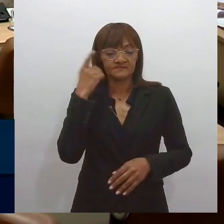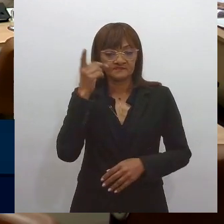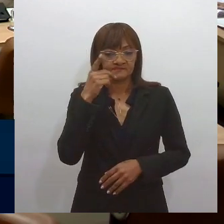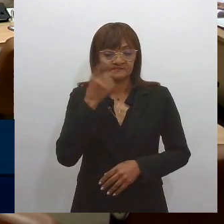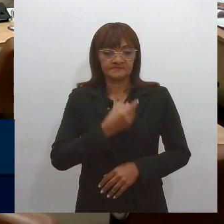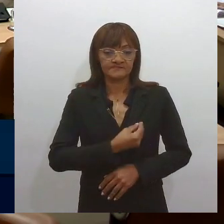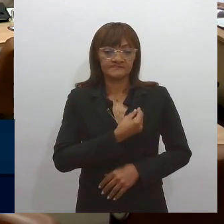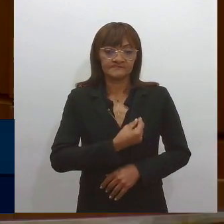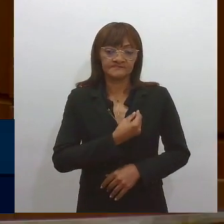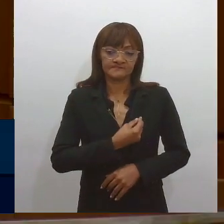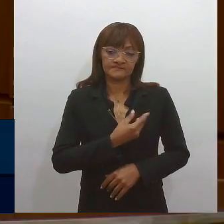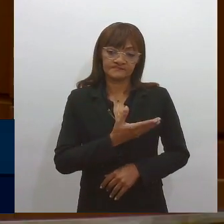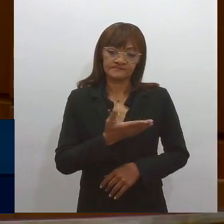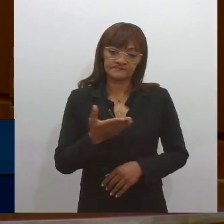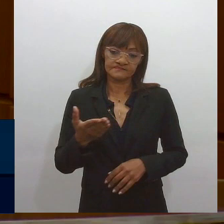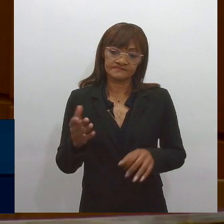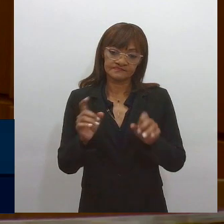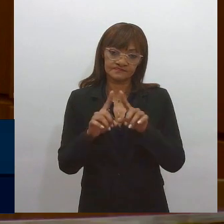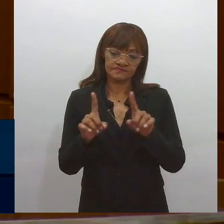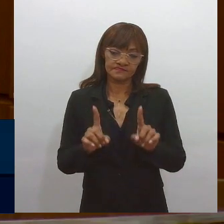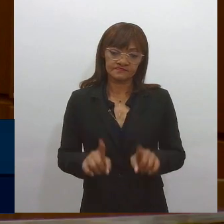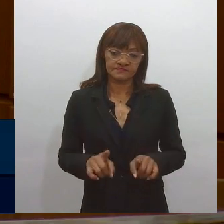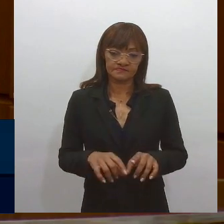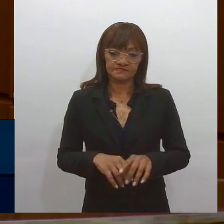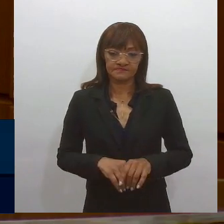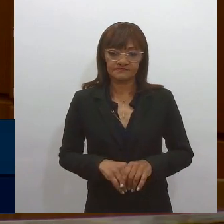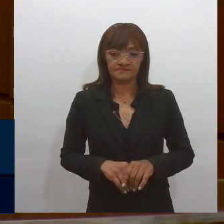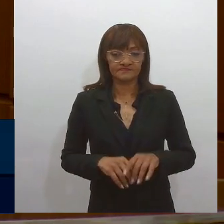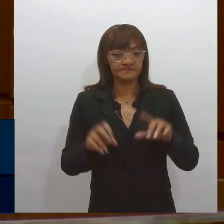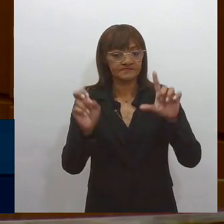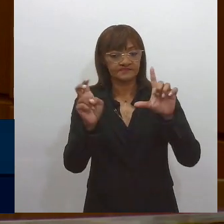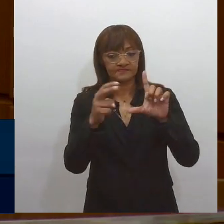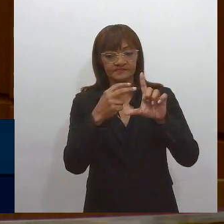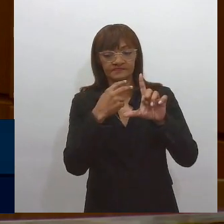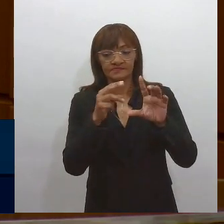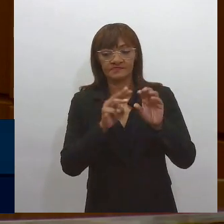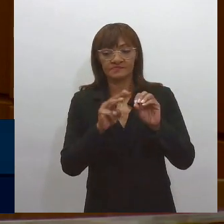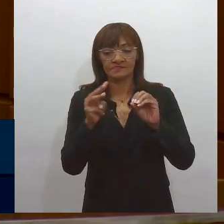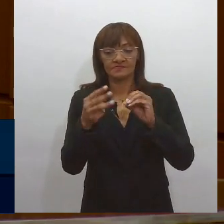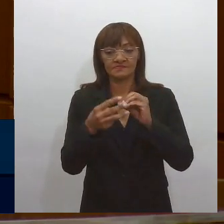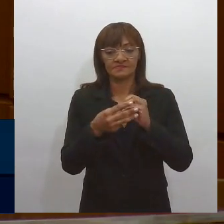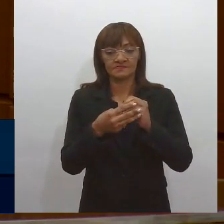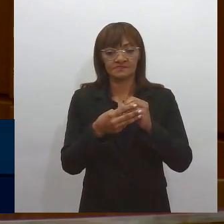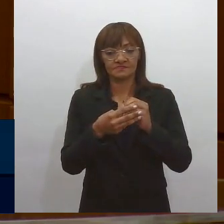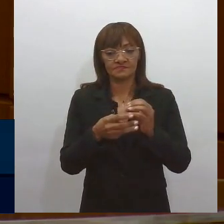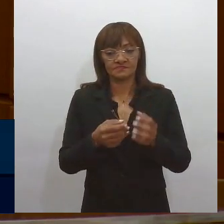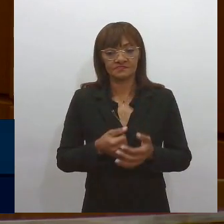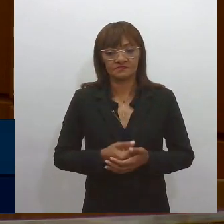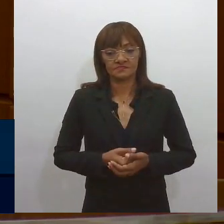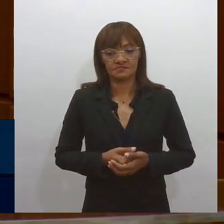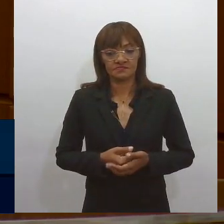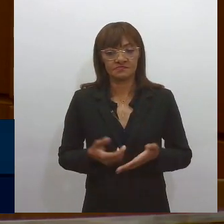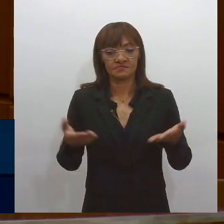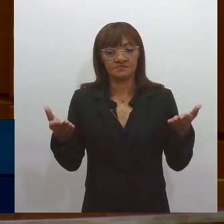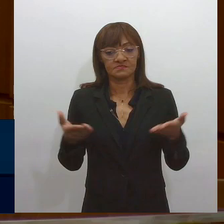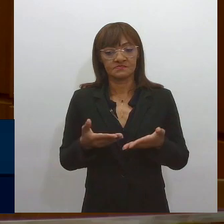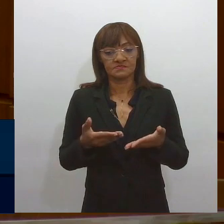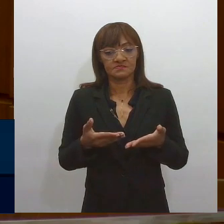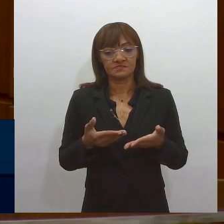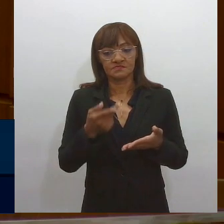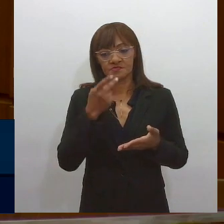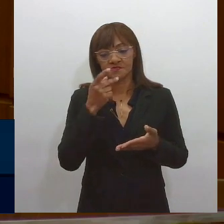a quem nos assiste pela TV AL Quero iniciar aqui hoje a minha fala me solidarizando ao povo